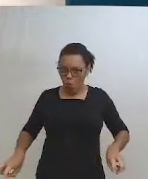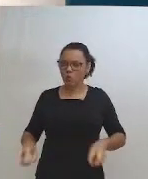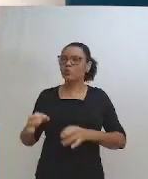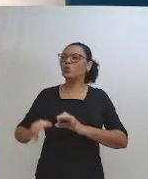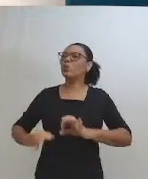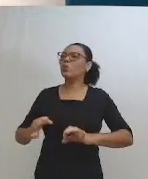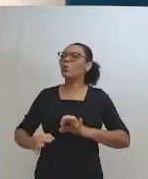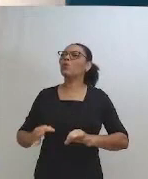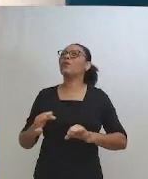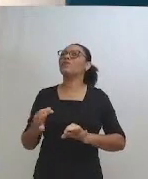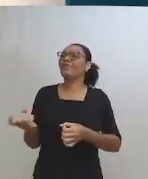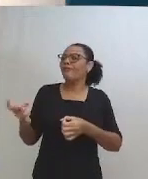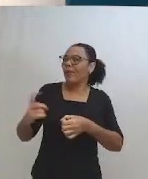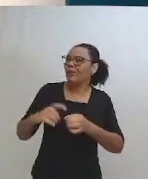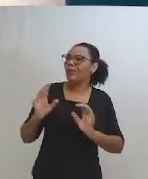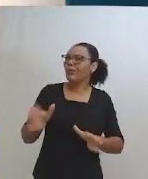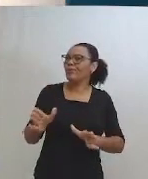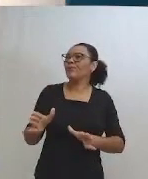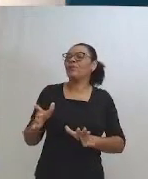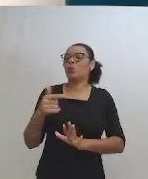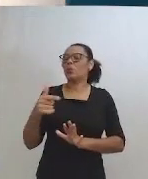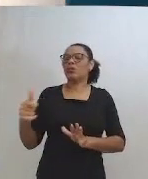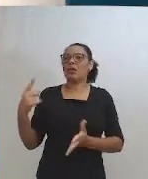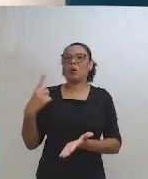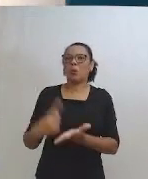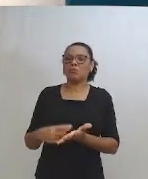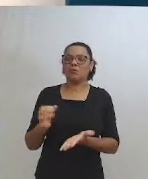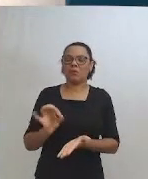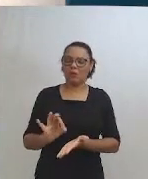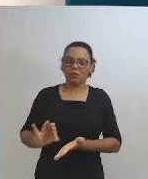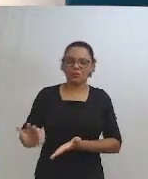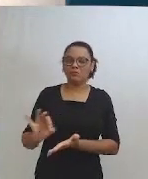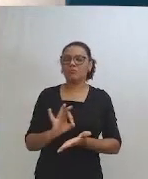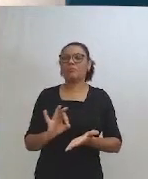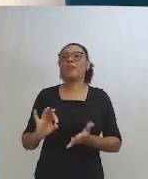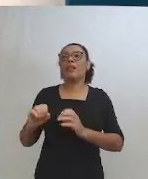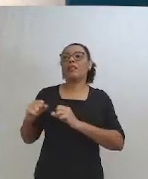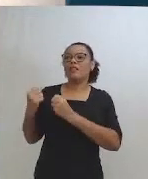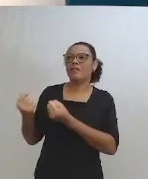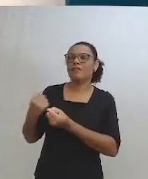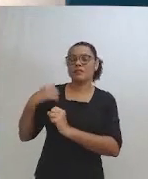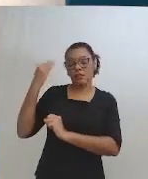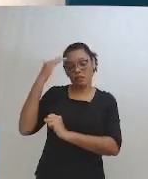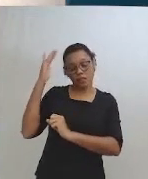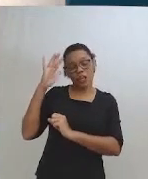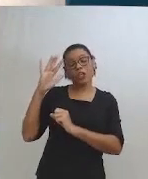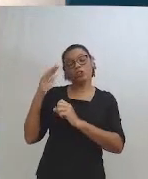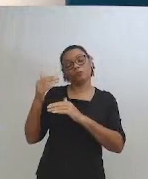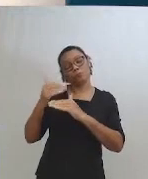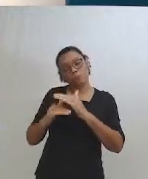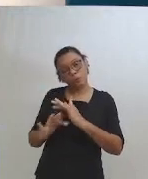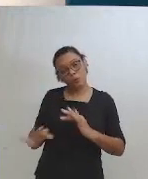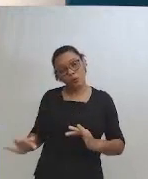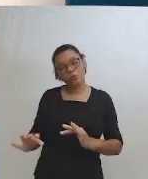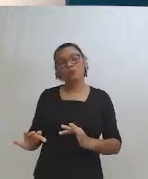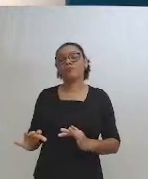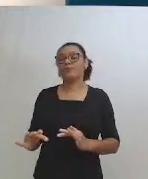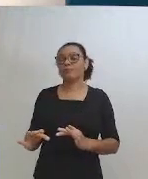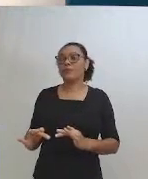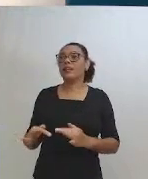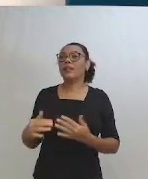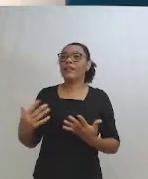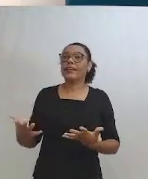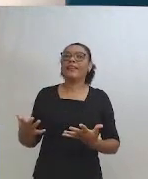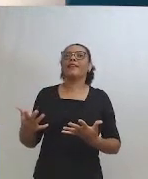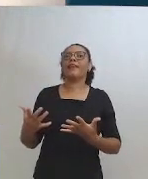há julgamento marcado, não há nada. A defesa entende humildemente que as cautelares nesse caso,